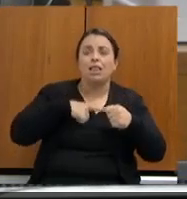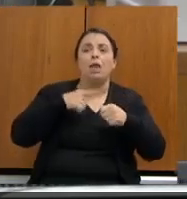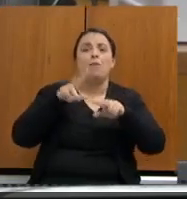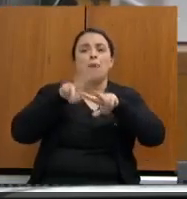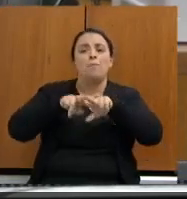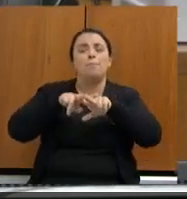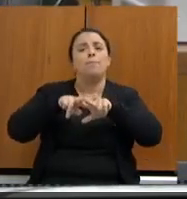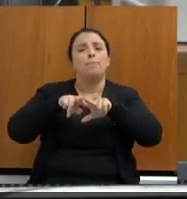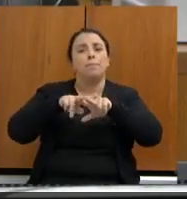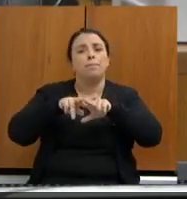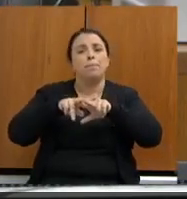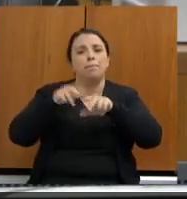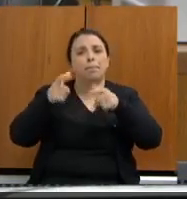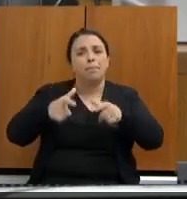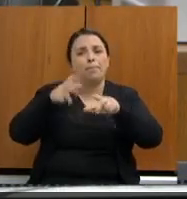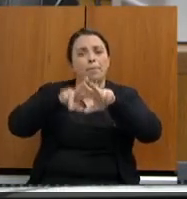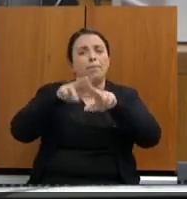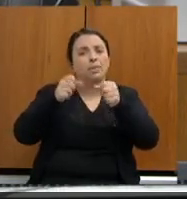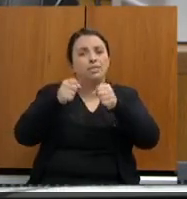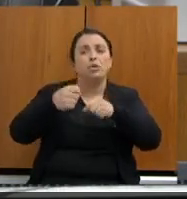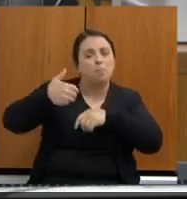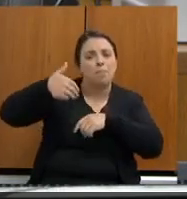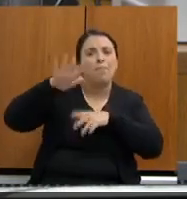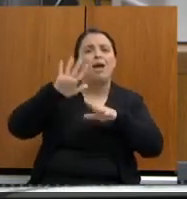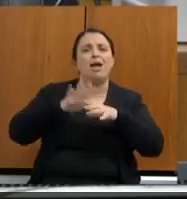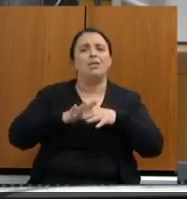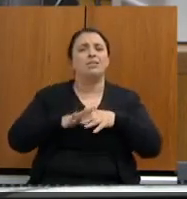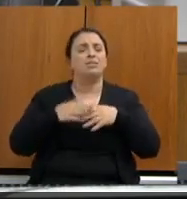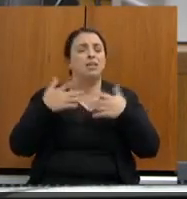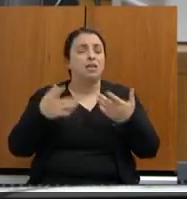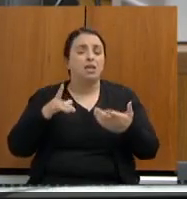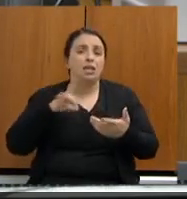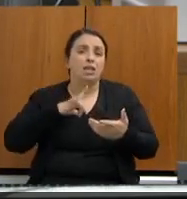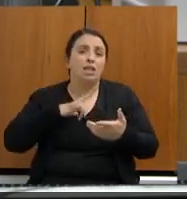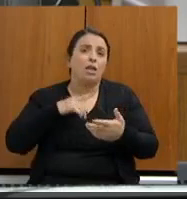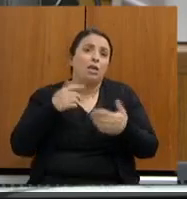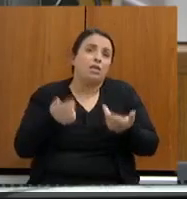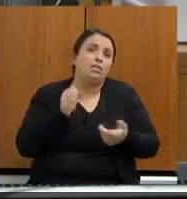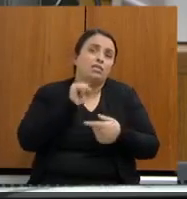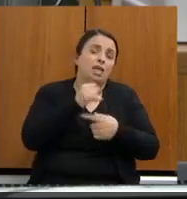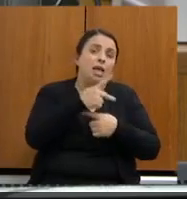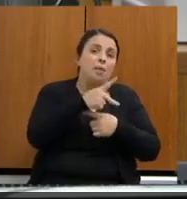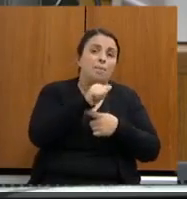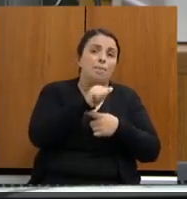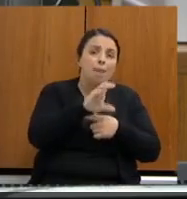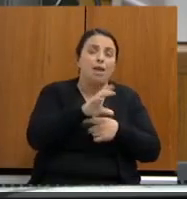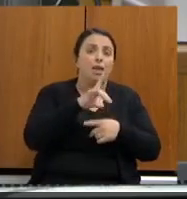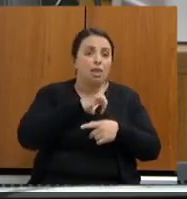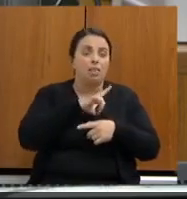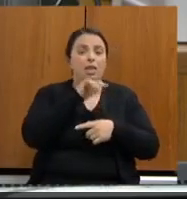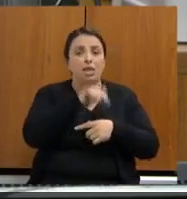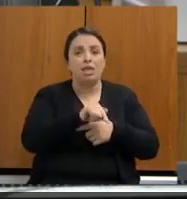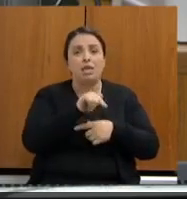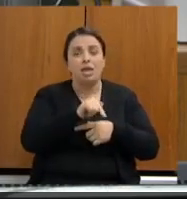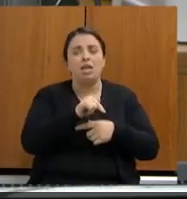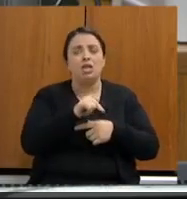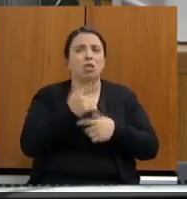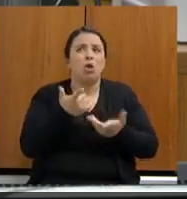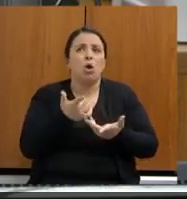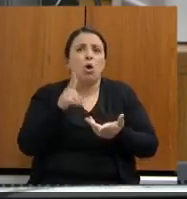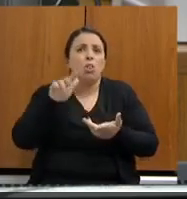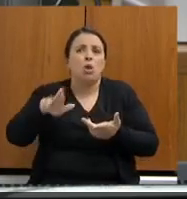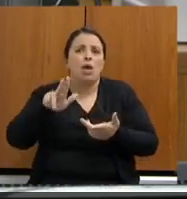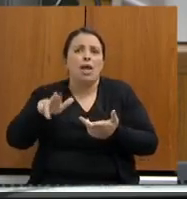acredita realmente no caminho esteja ampliação de ataque interação de tornozeleiras e para as apacs já existem como Deputado João Leite colocou muito bem e não mandei os provar